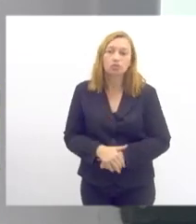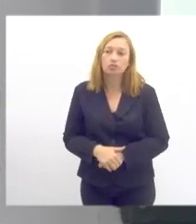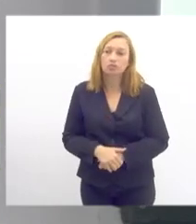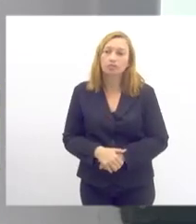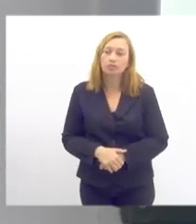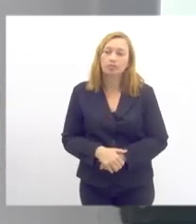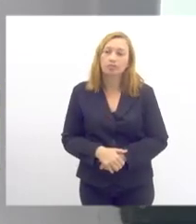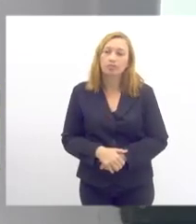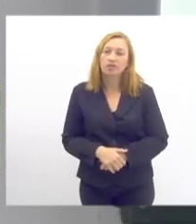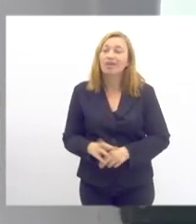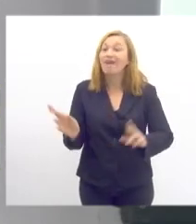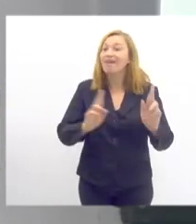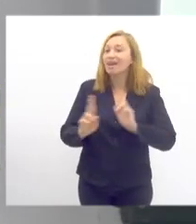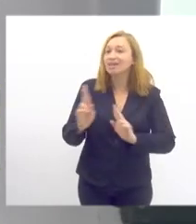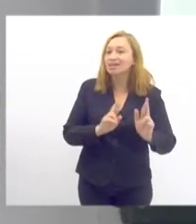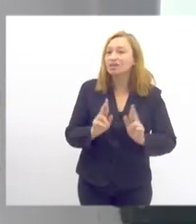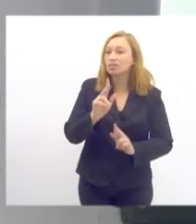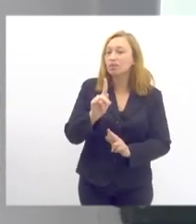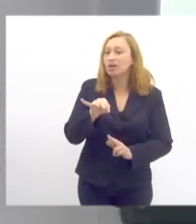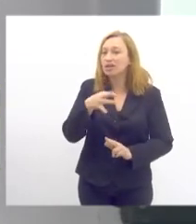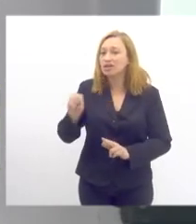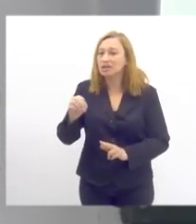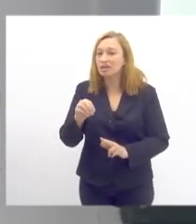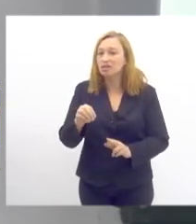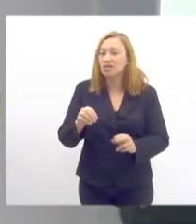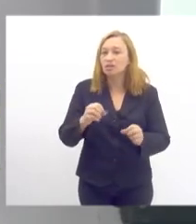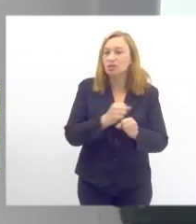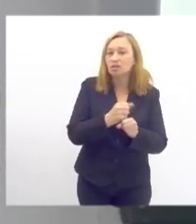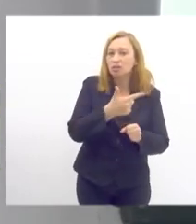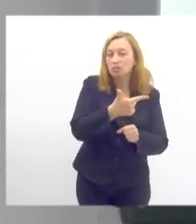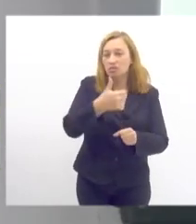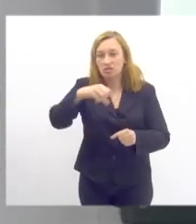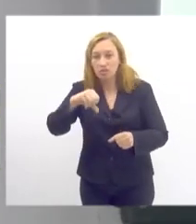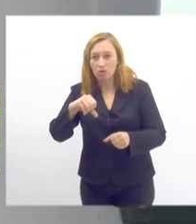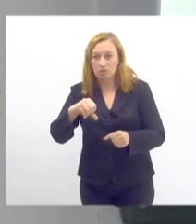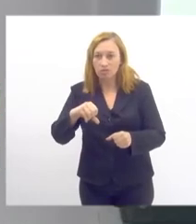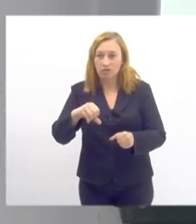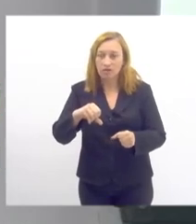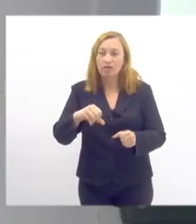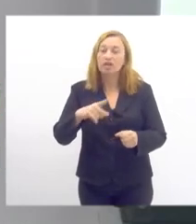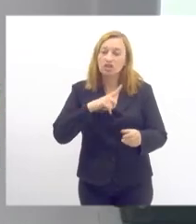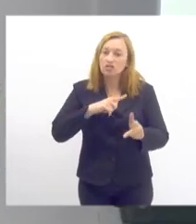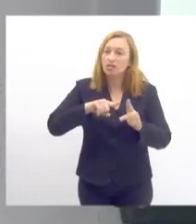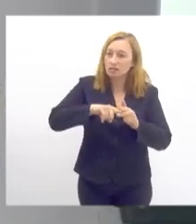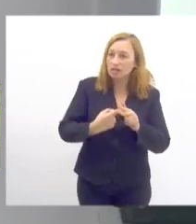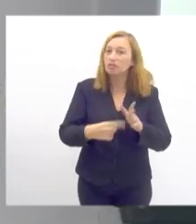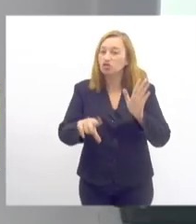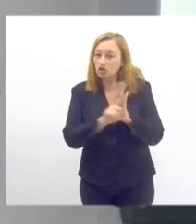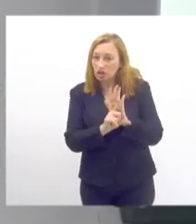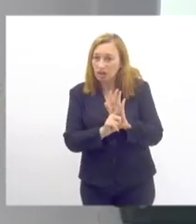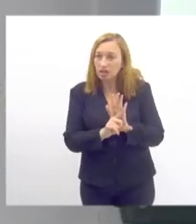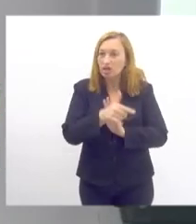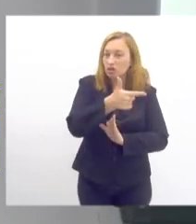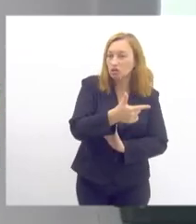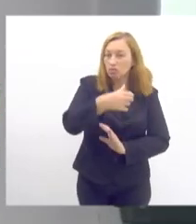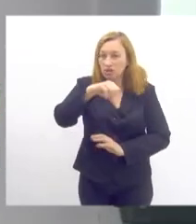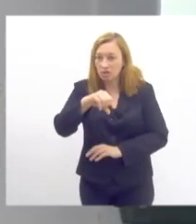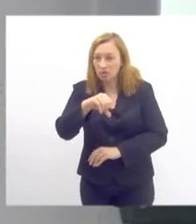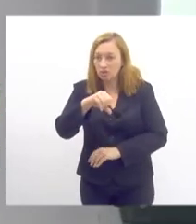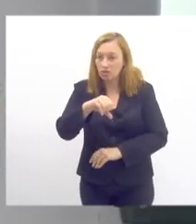é relacionado à progressão funcional a partir de 2019, que tivemos alteração legislativa, que em